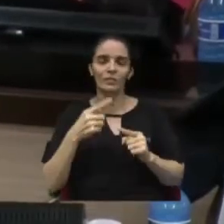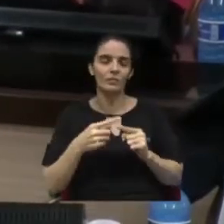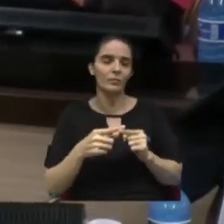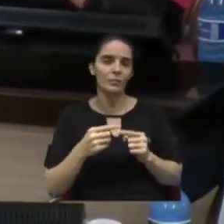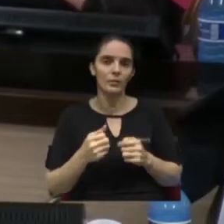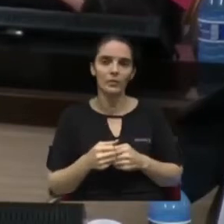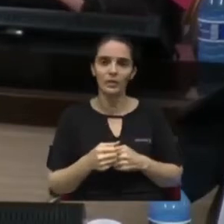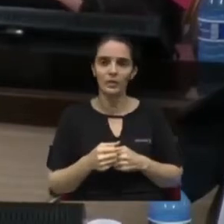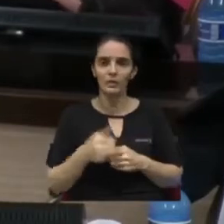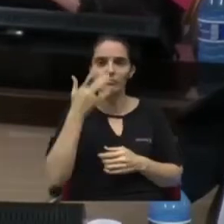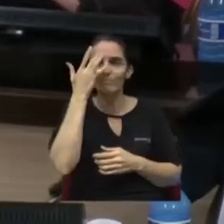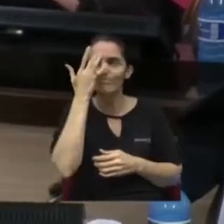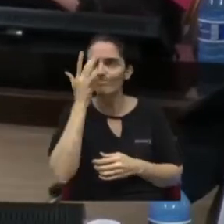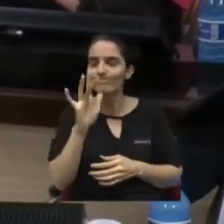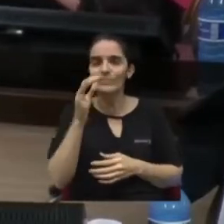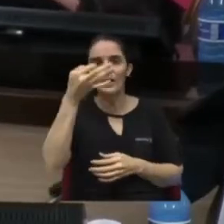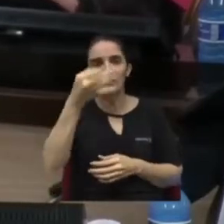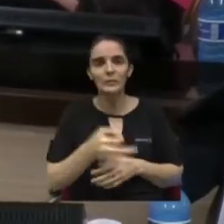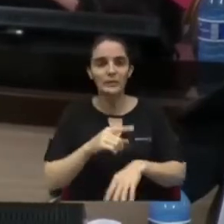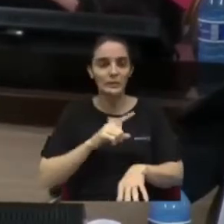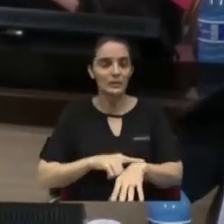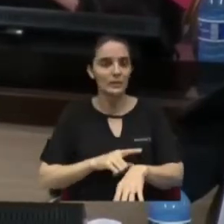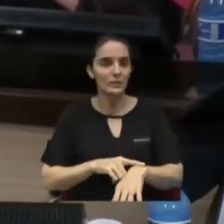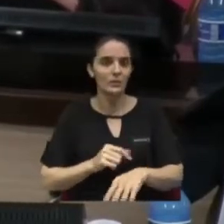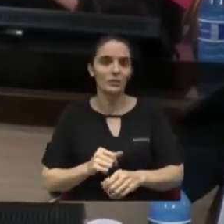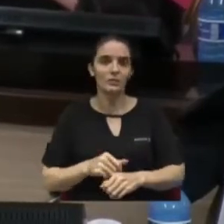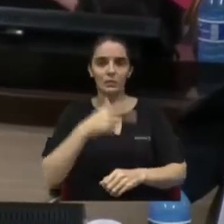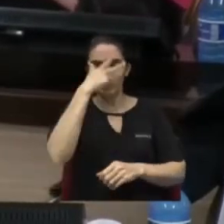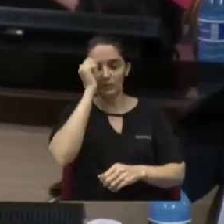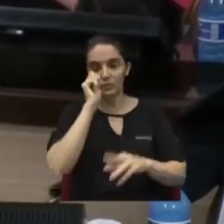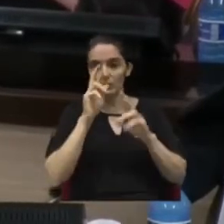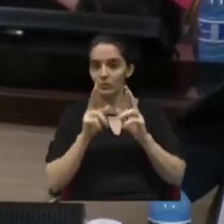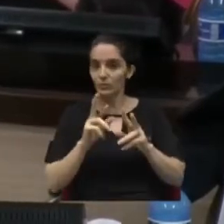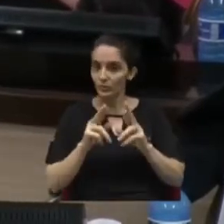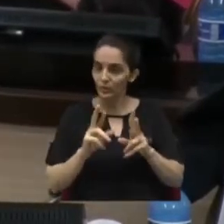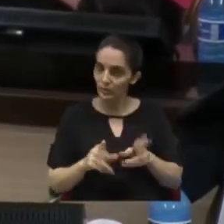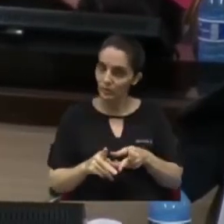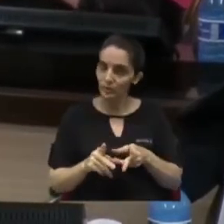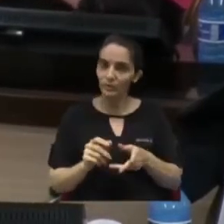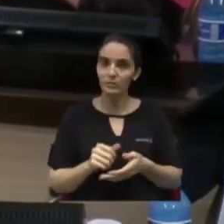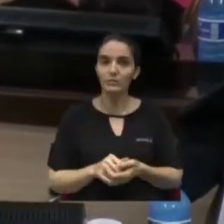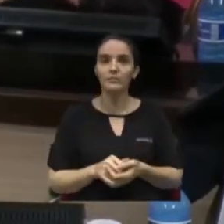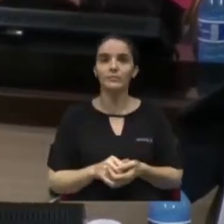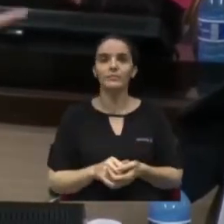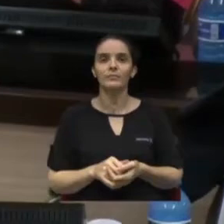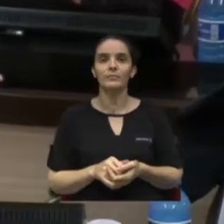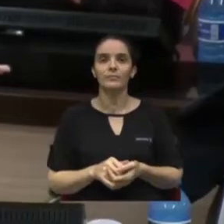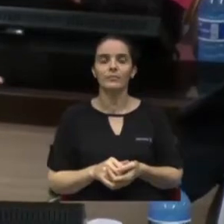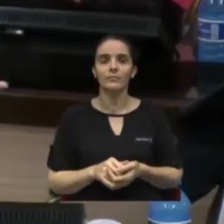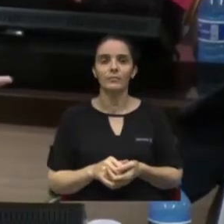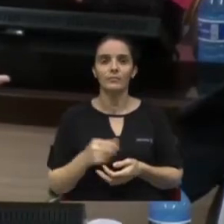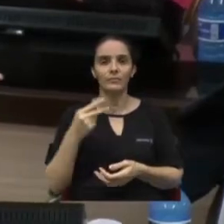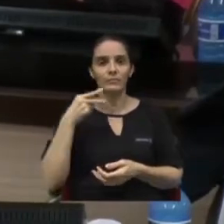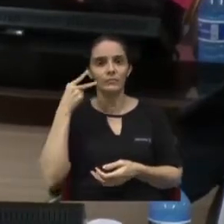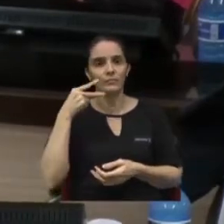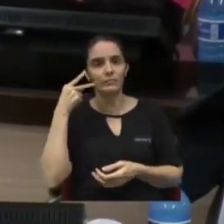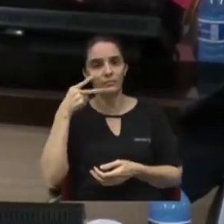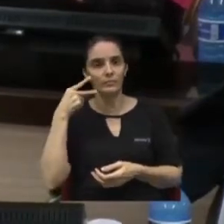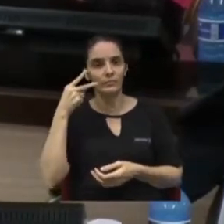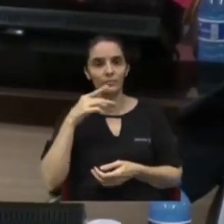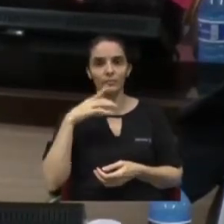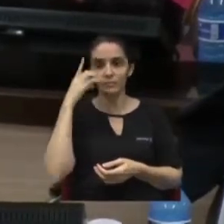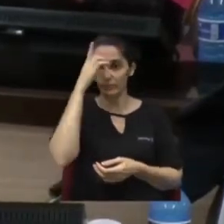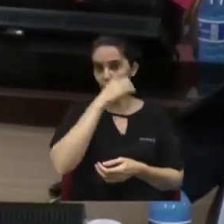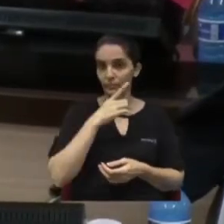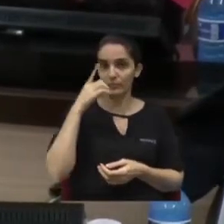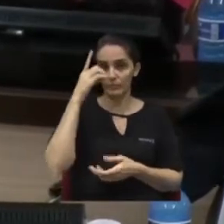informação, ele não sabe exatamente os horários, lá são diferentes dos nossos de atendimento. A gente atende de domingo, 10 horas da noite, não é verdade? Quando